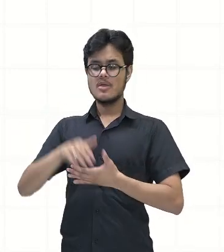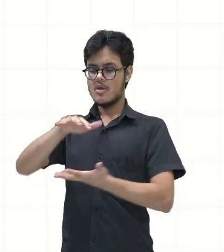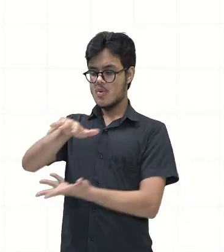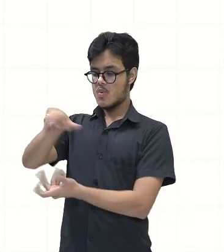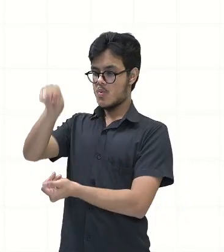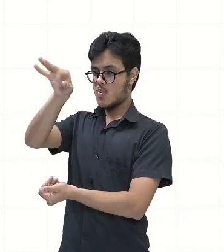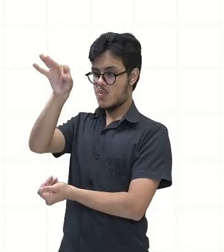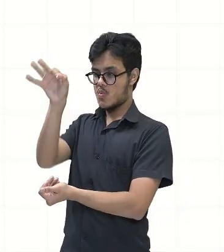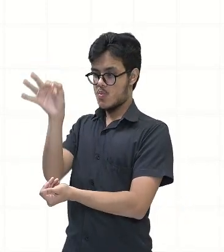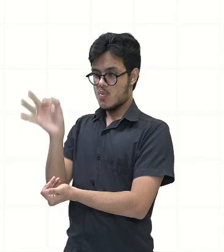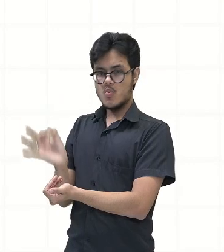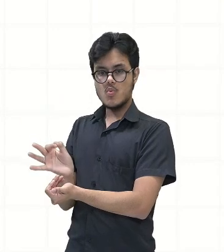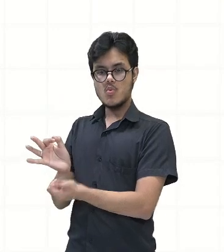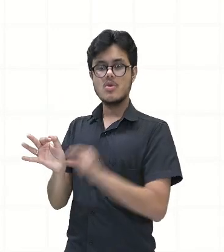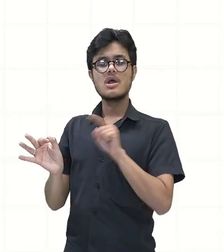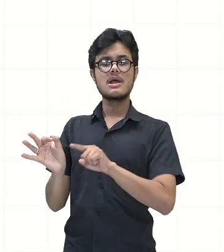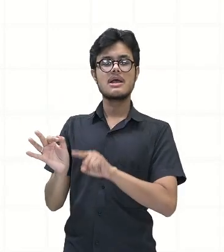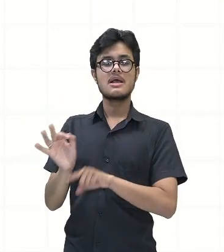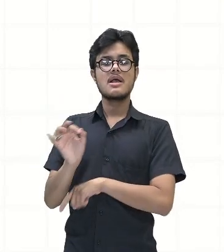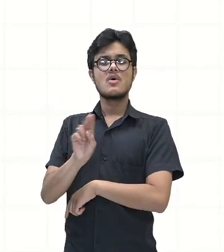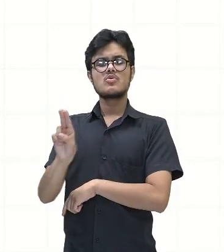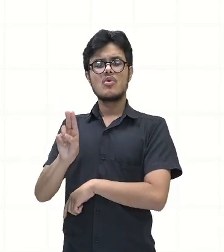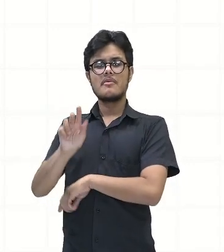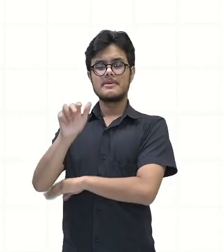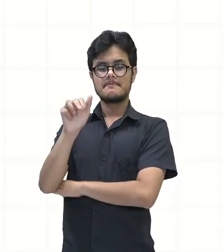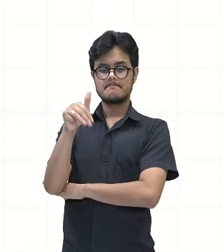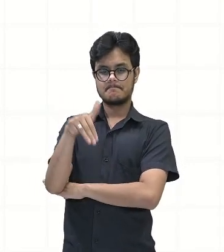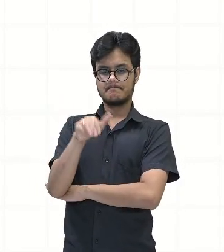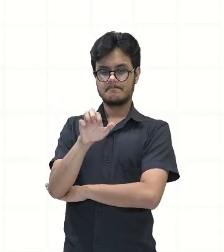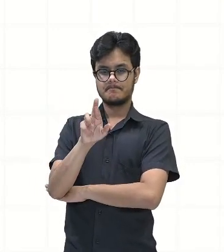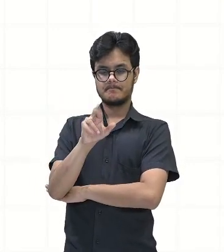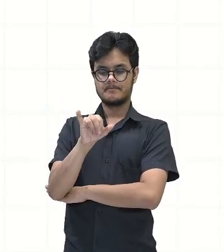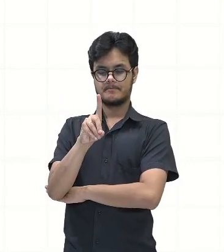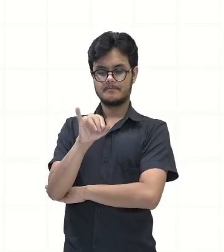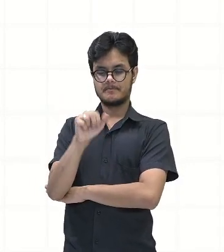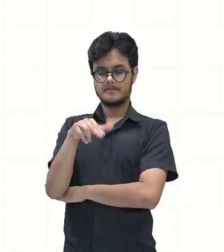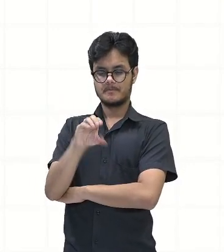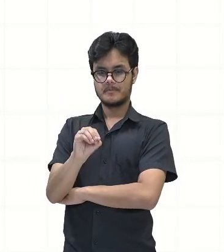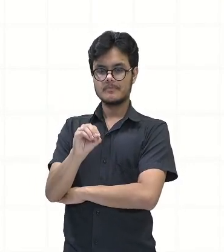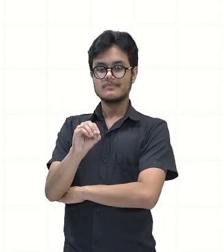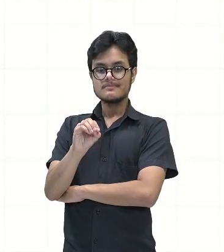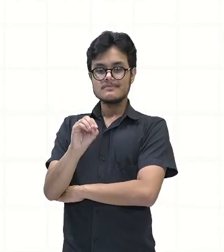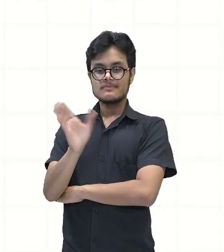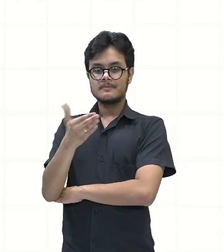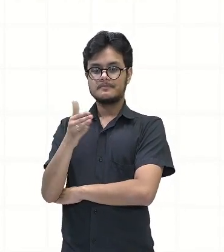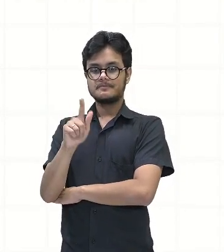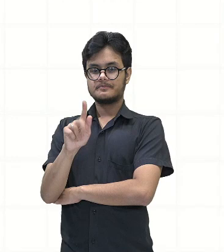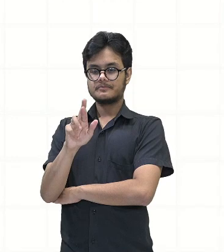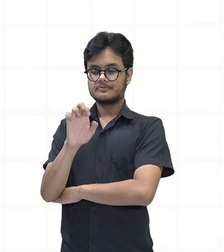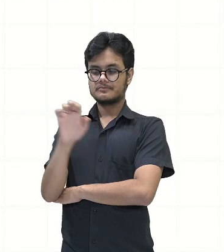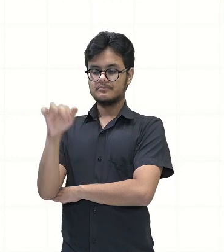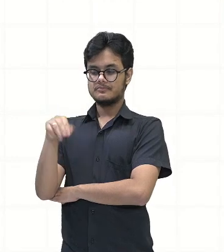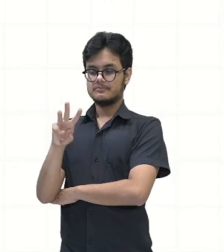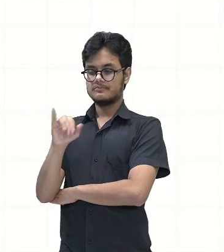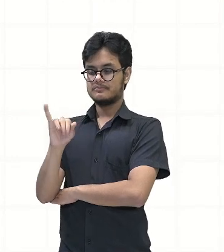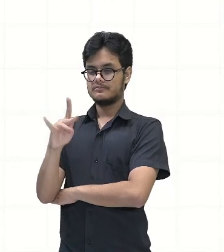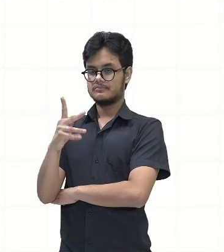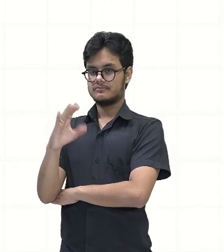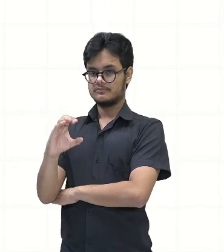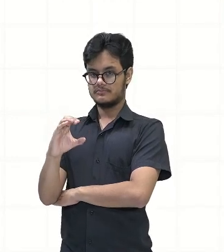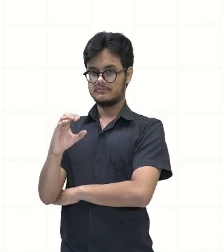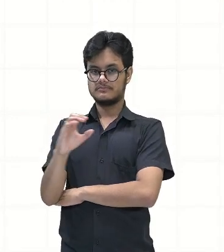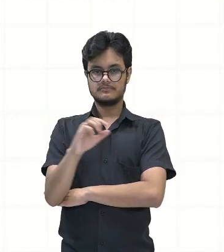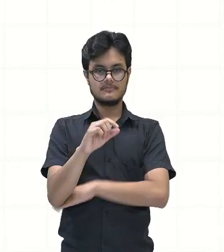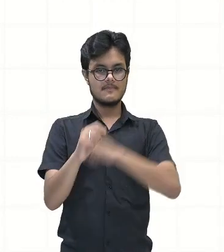de Greenwich. Então, o nosso país, ele possui 4 fusos